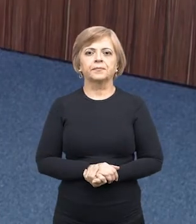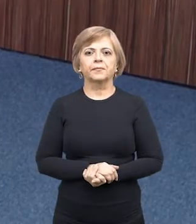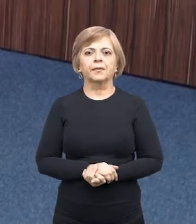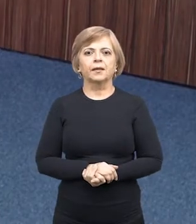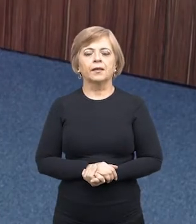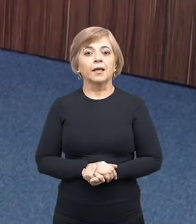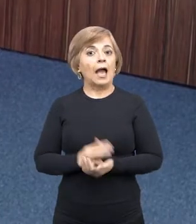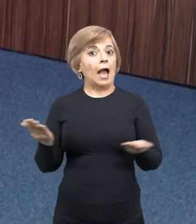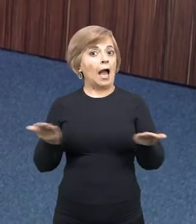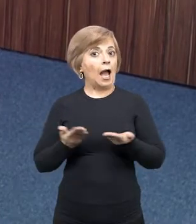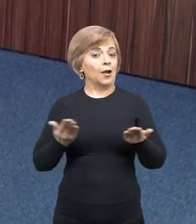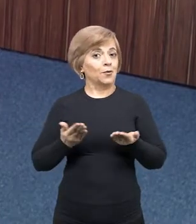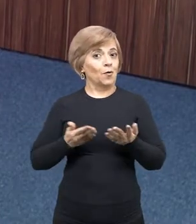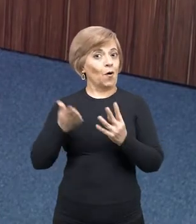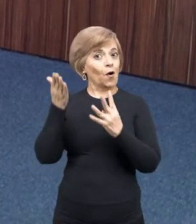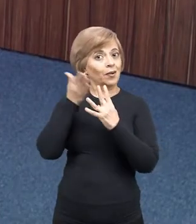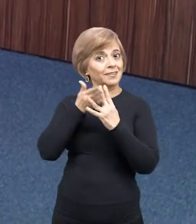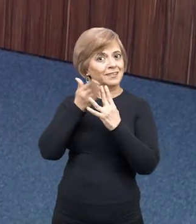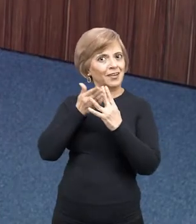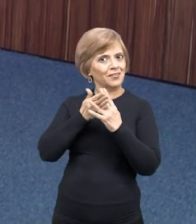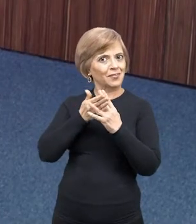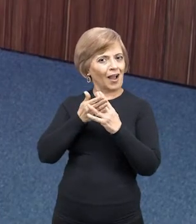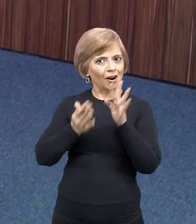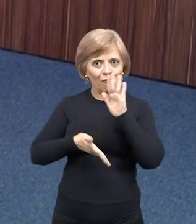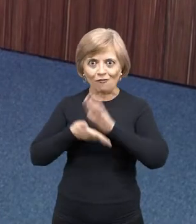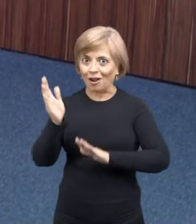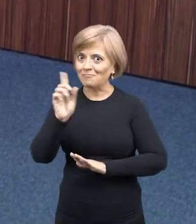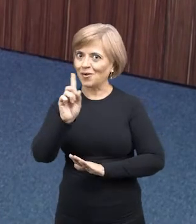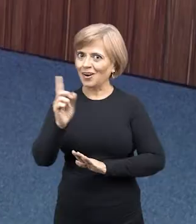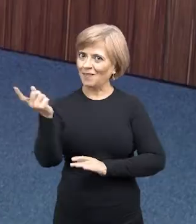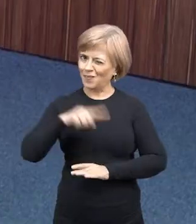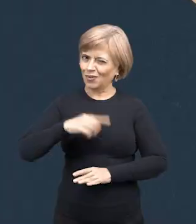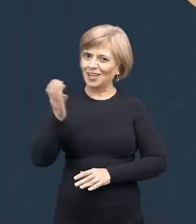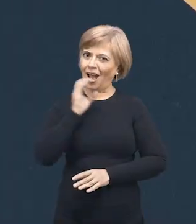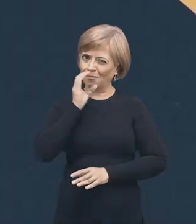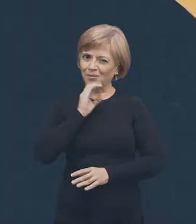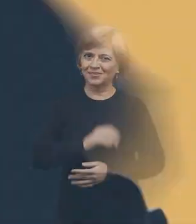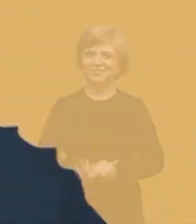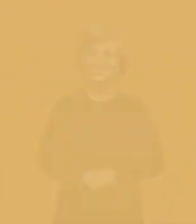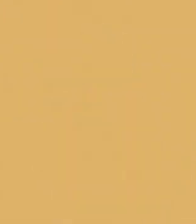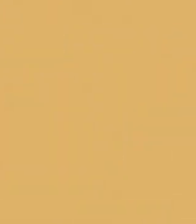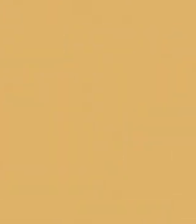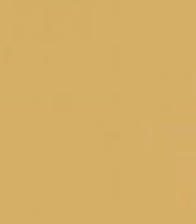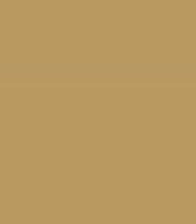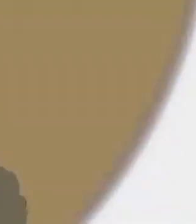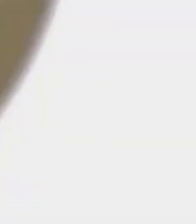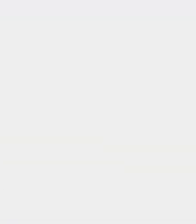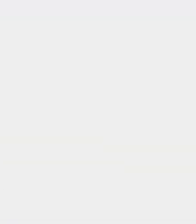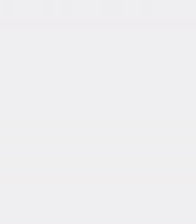fazer um breve intervalo, mas não saia daí, nós já voltamos.